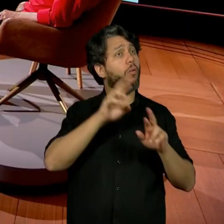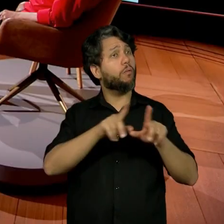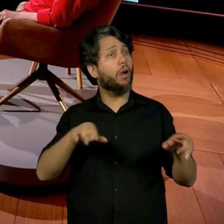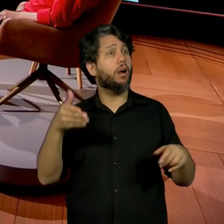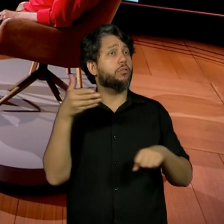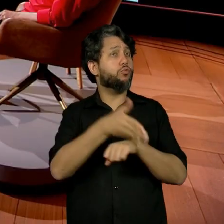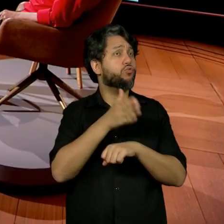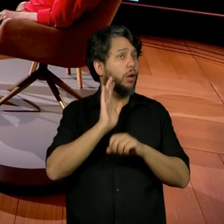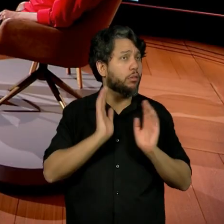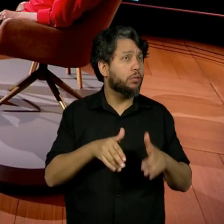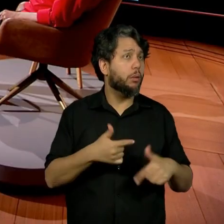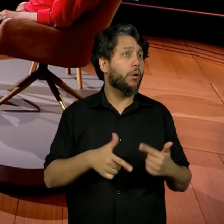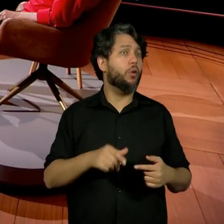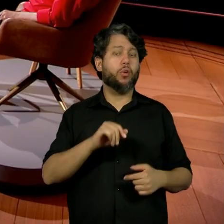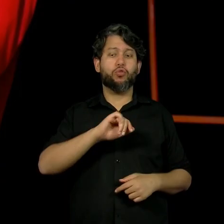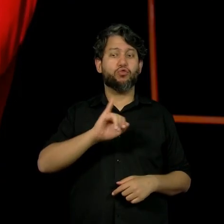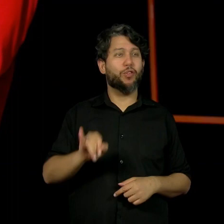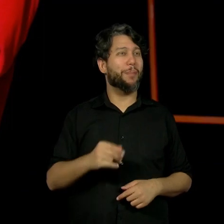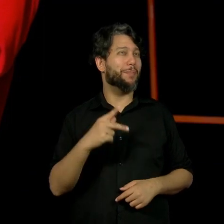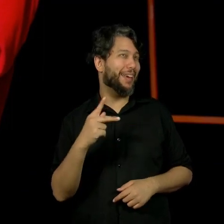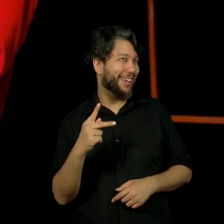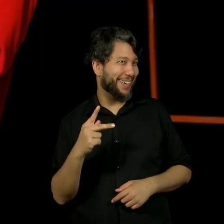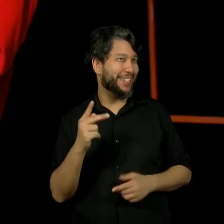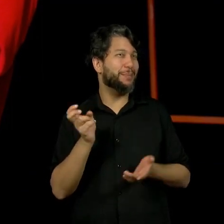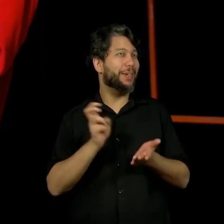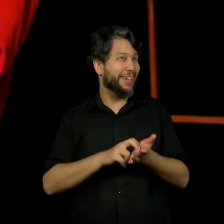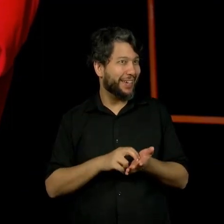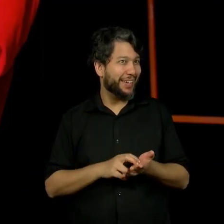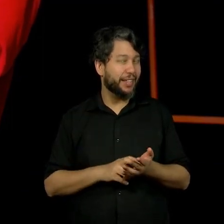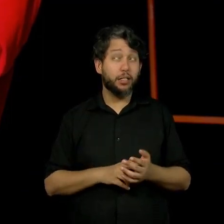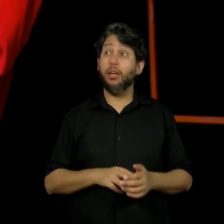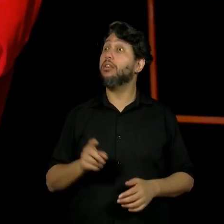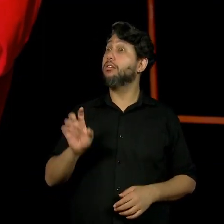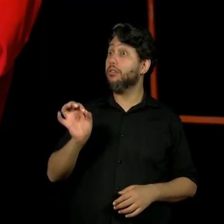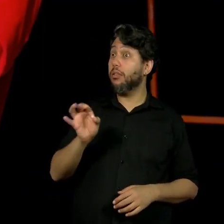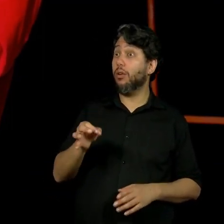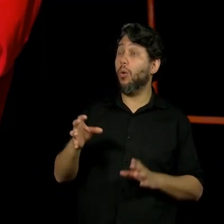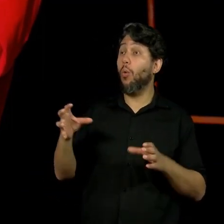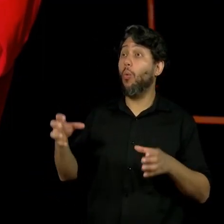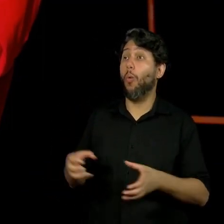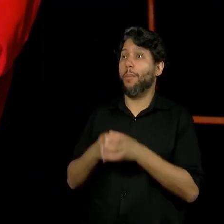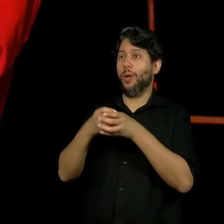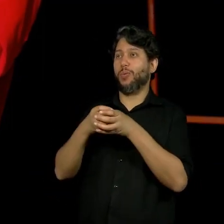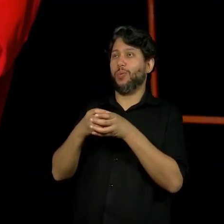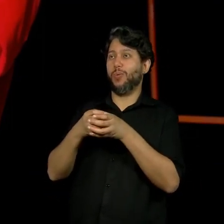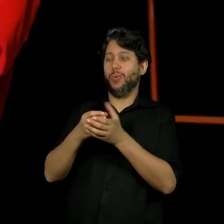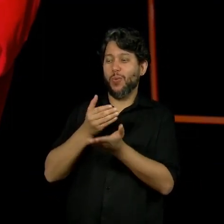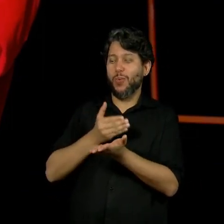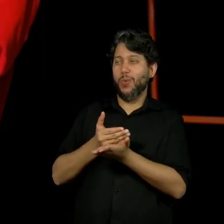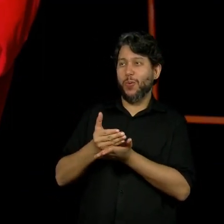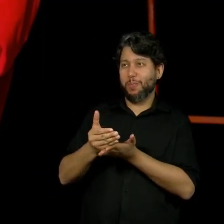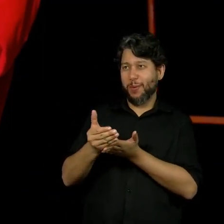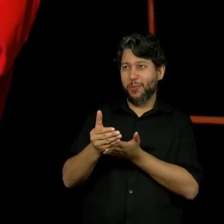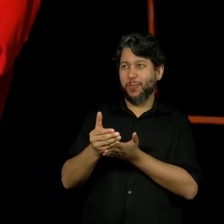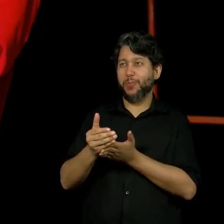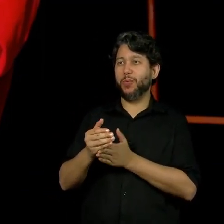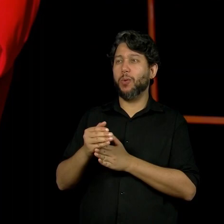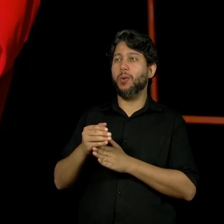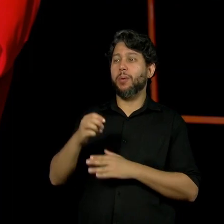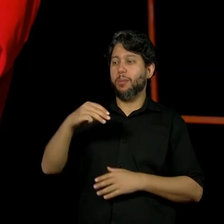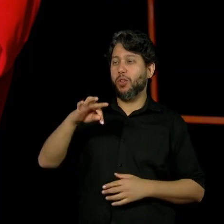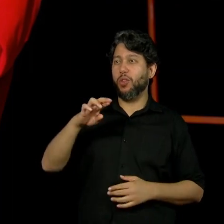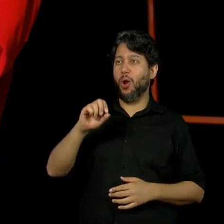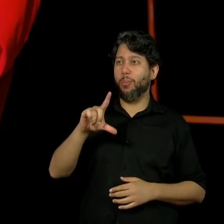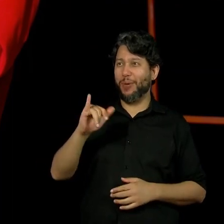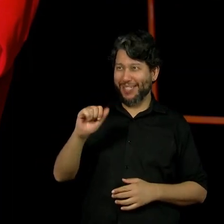Jovem Pan, né, no Jornal da Manhã, Cultura. Fiz parte do começo do programa